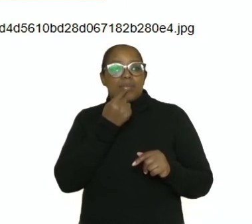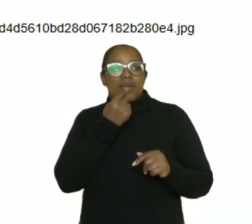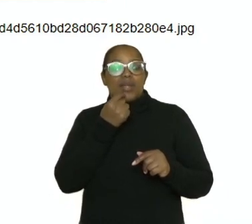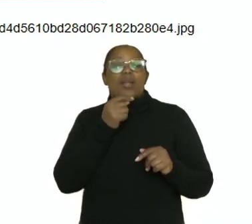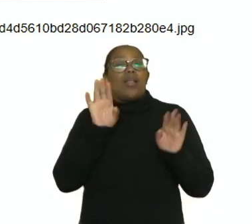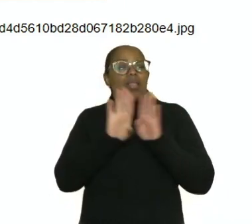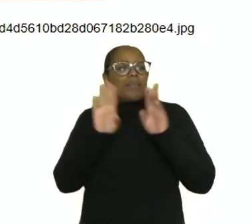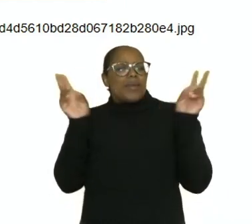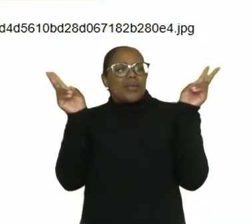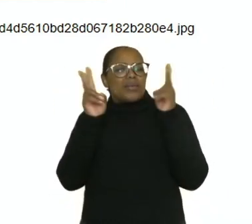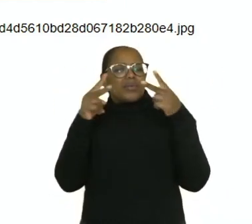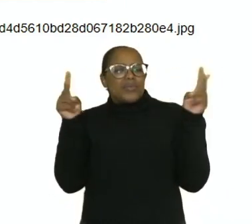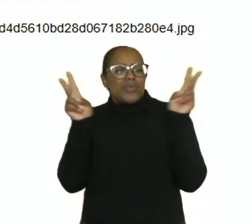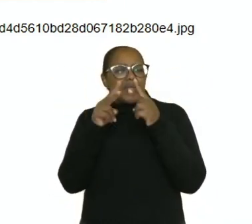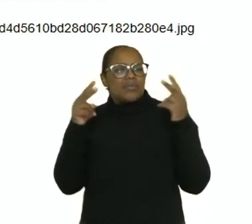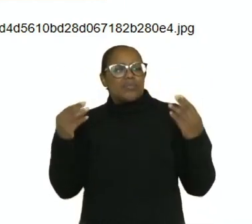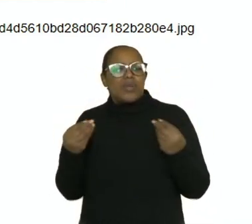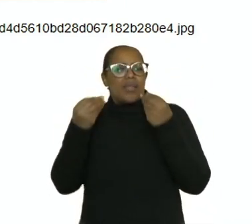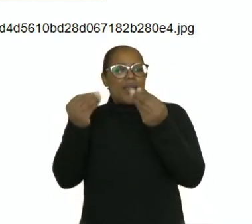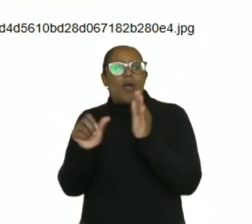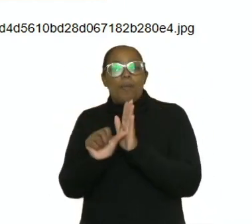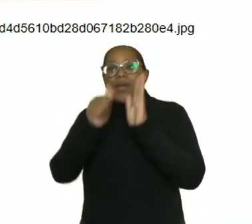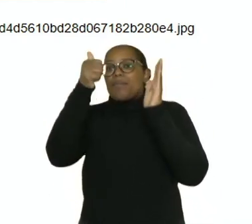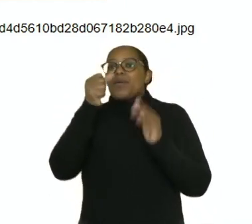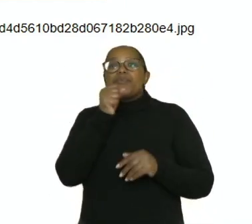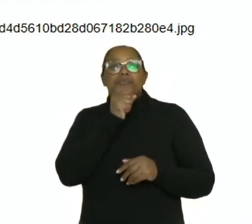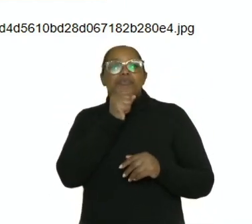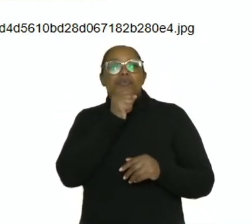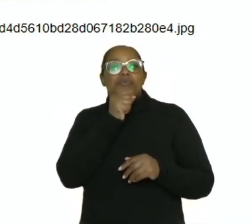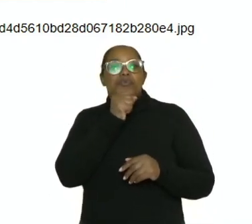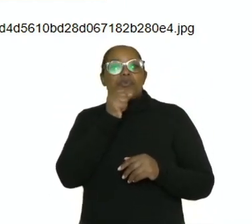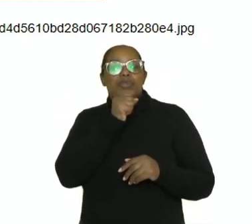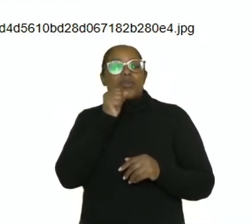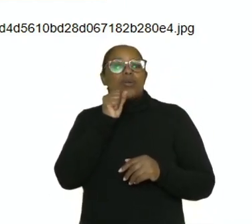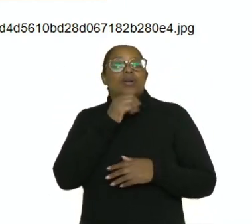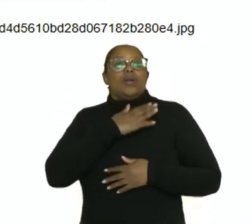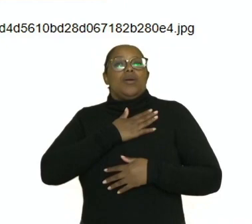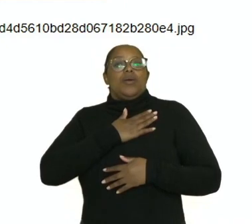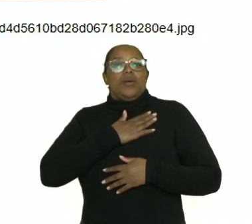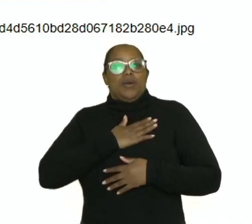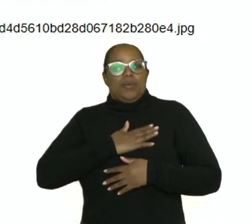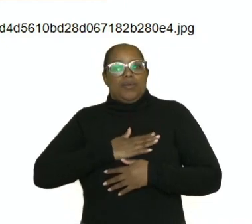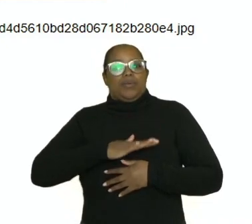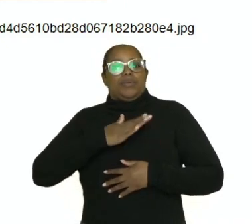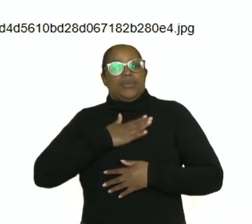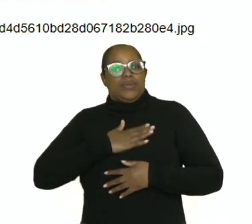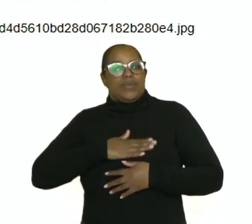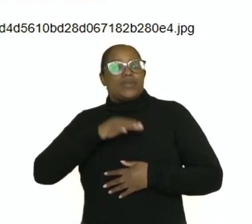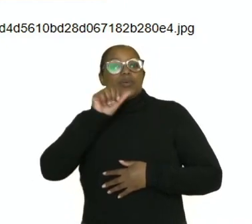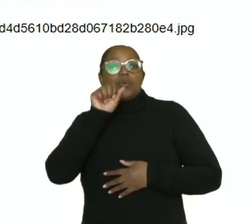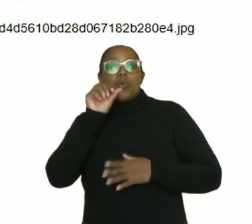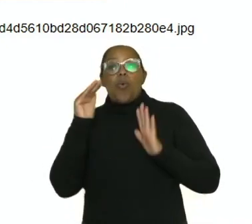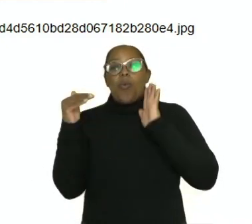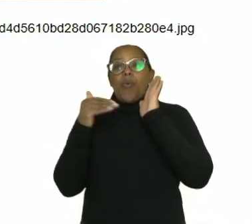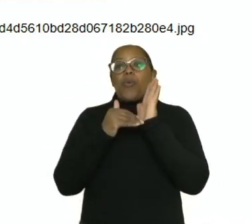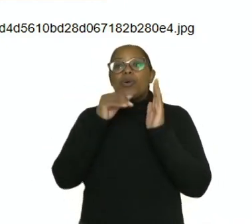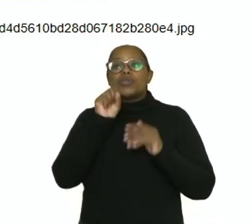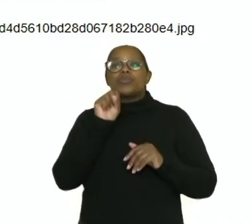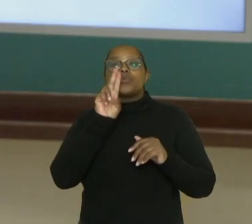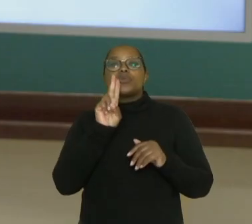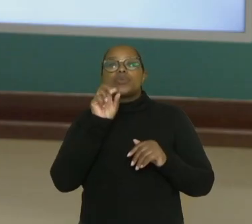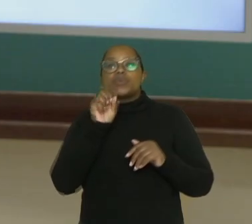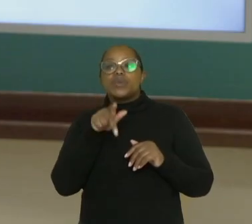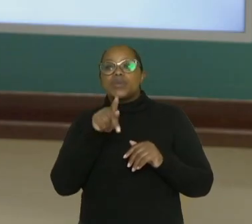vento que deu ao nosso primeiro avô o seu inspirar também recebe o último suspiro. Olha que coisa